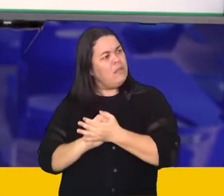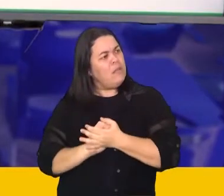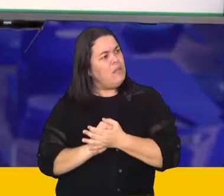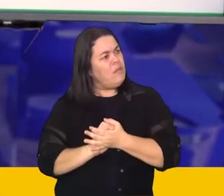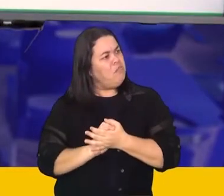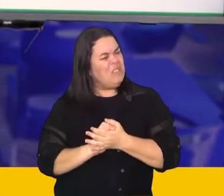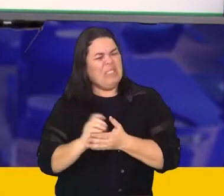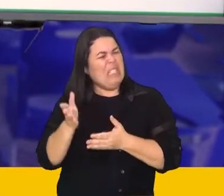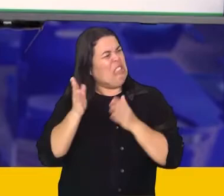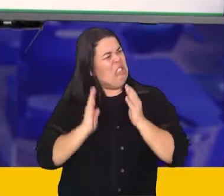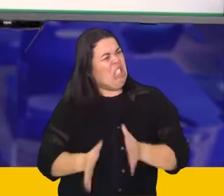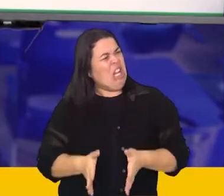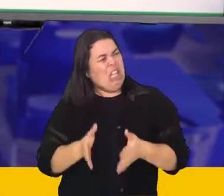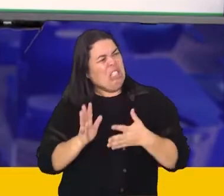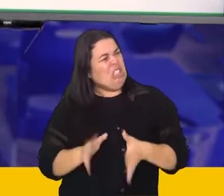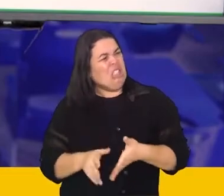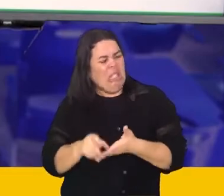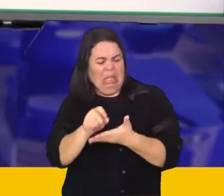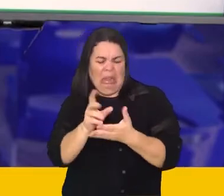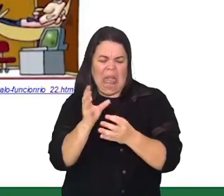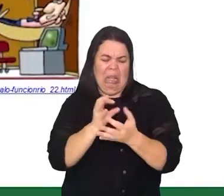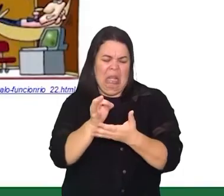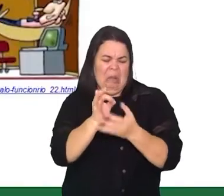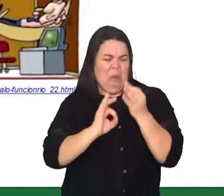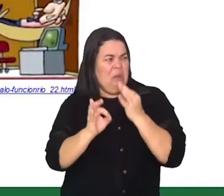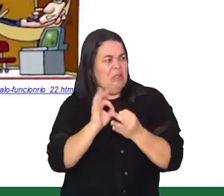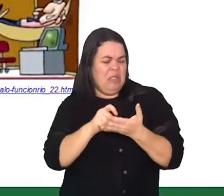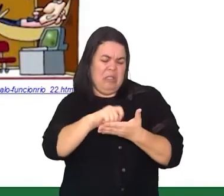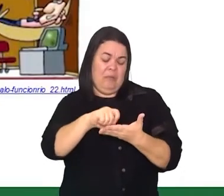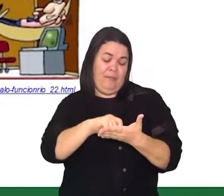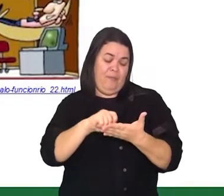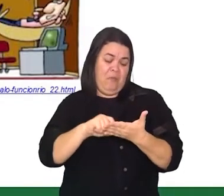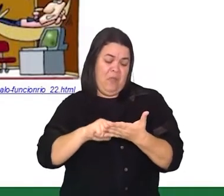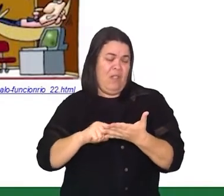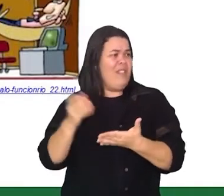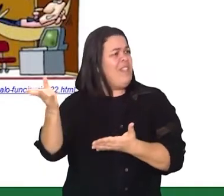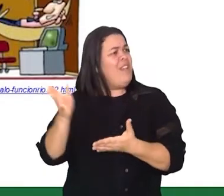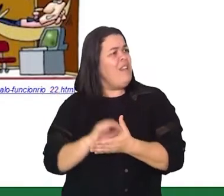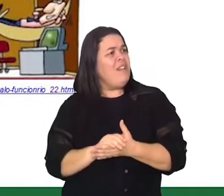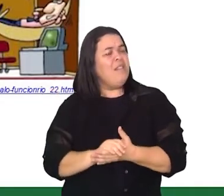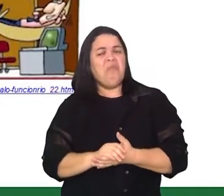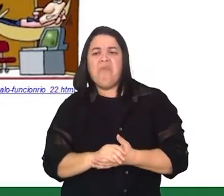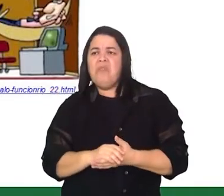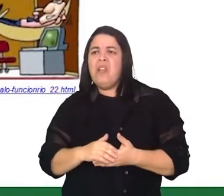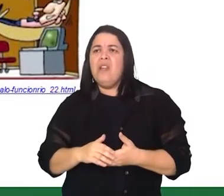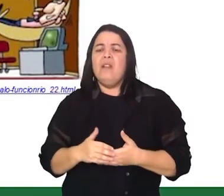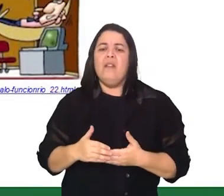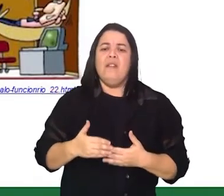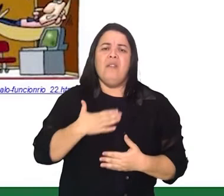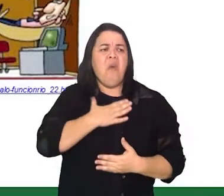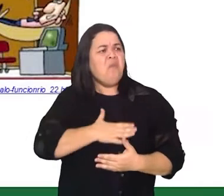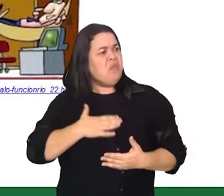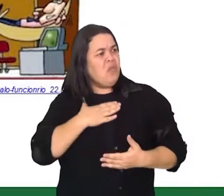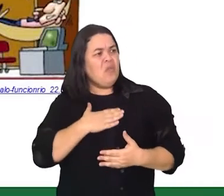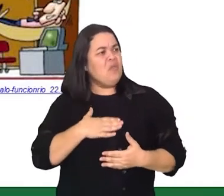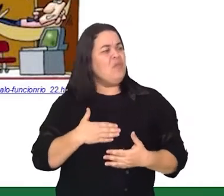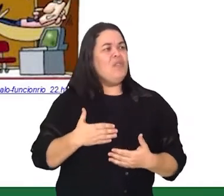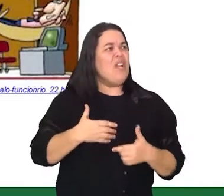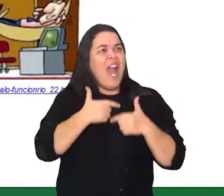que é tão chato, é super chato. Ele fica sem entender por que Aderbal agiu dessa maneira.